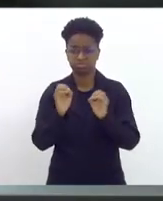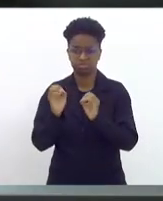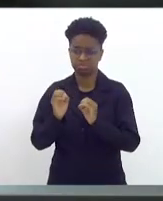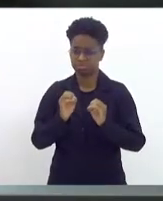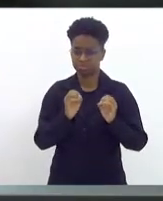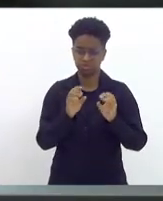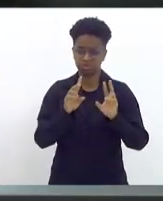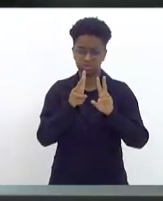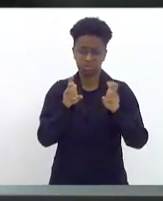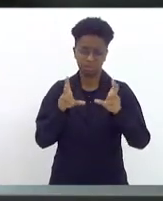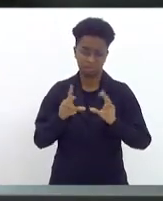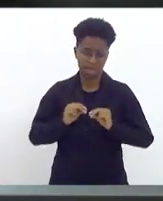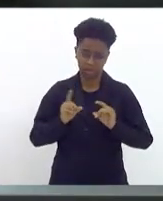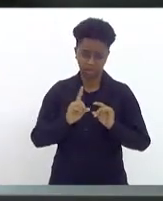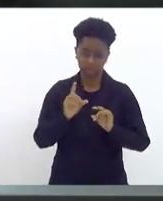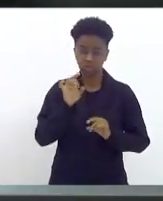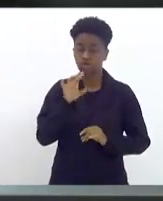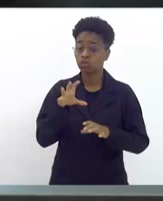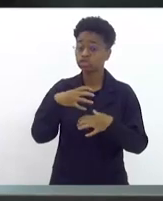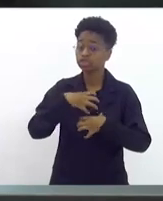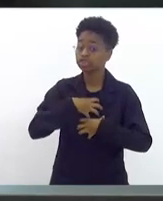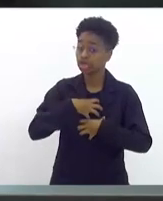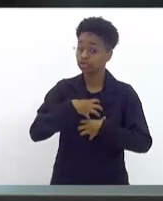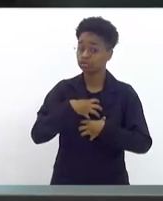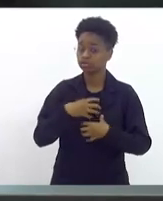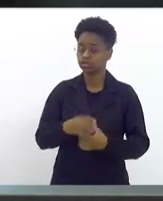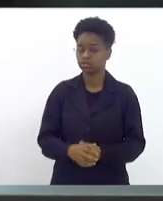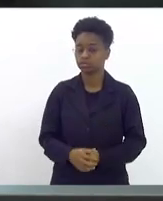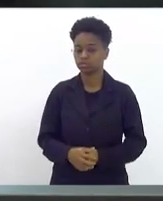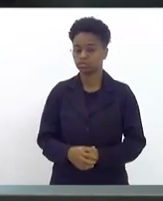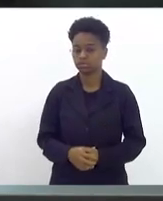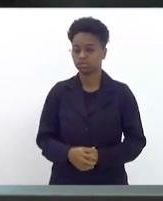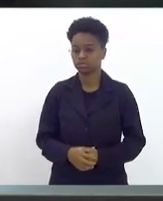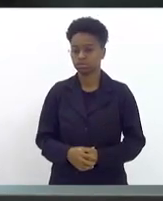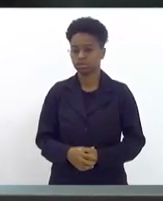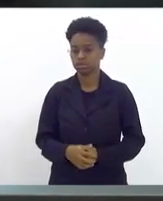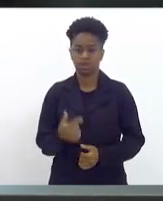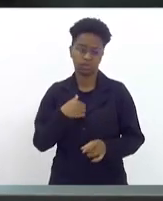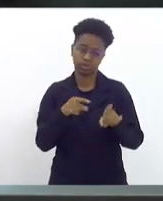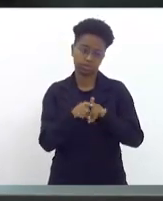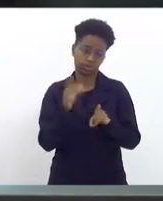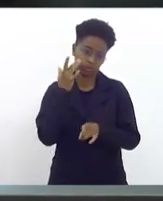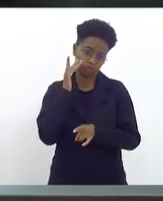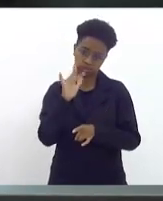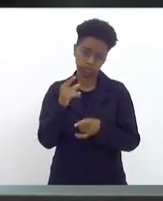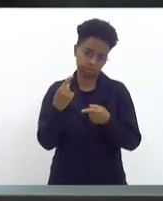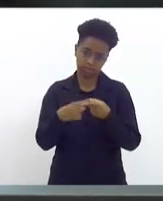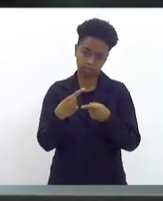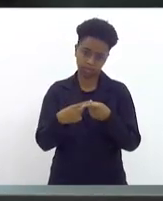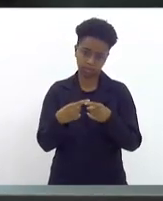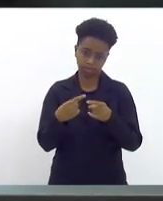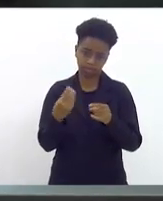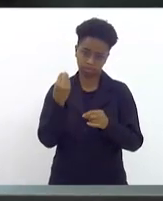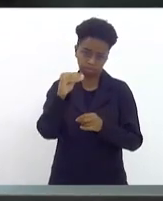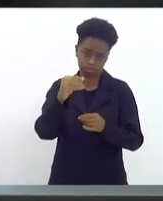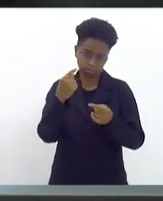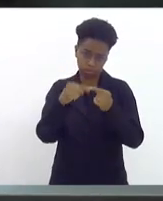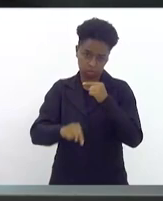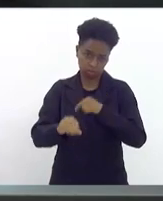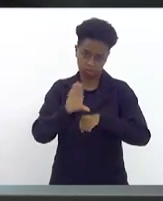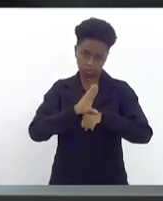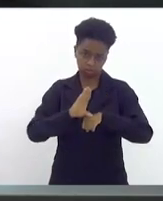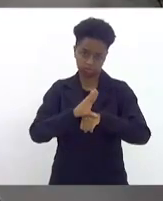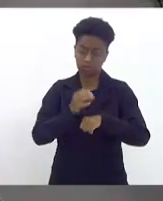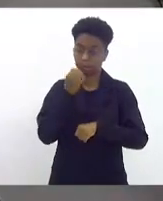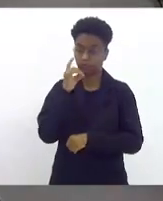só de forma mas diantemente eu também não não sei as razões exatamente da inconstitucionalidade Bom dia de